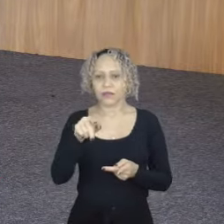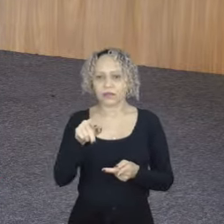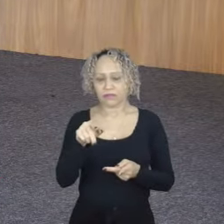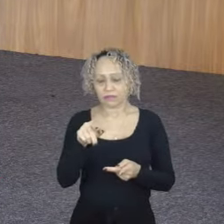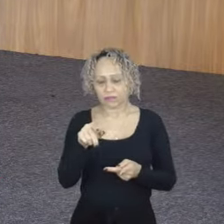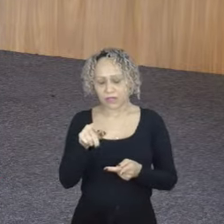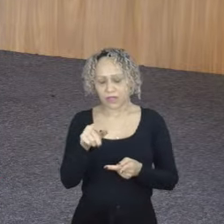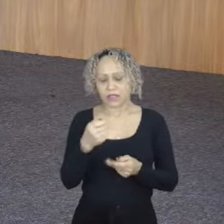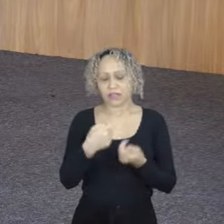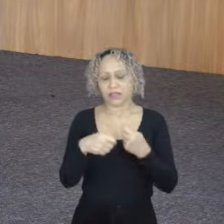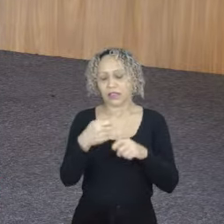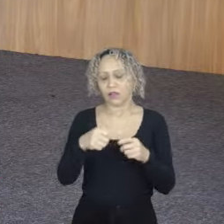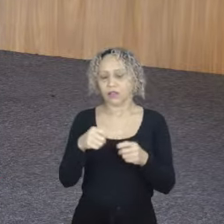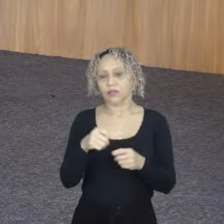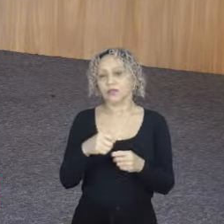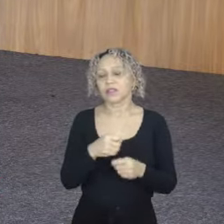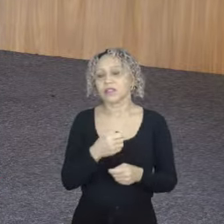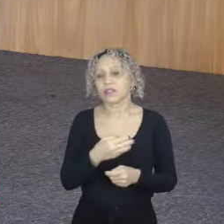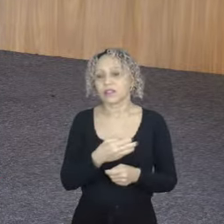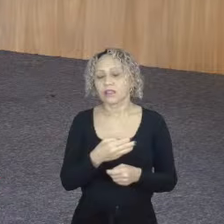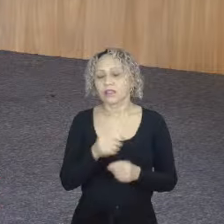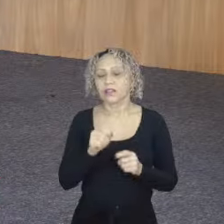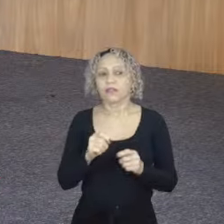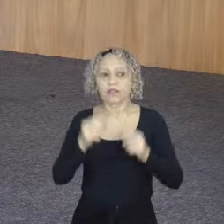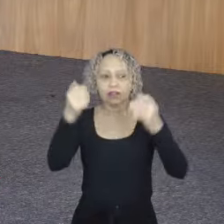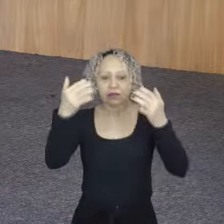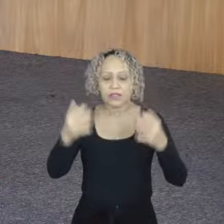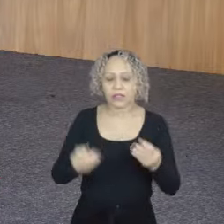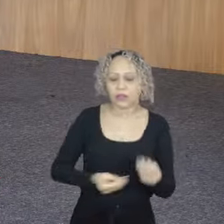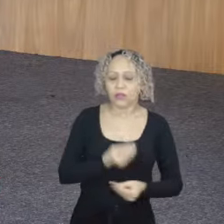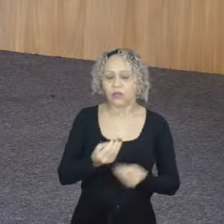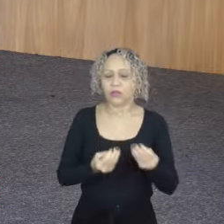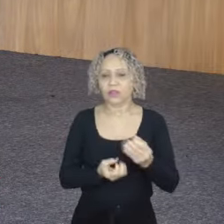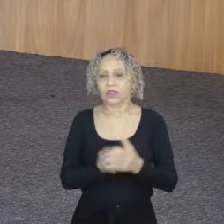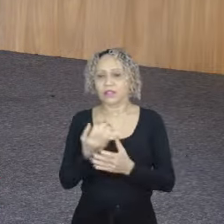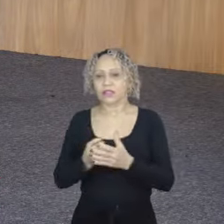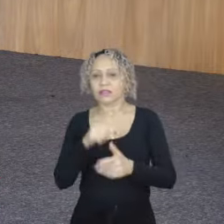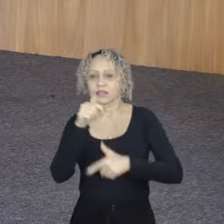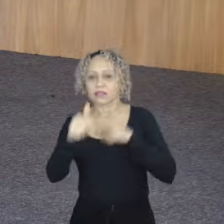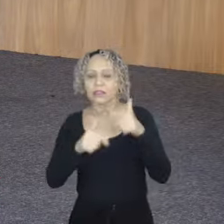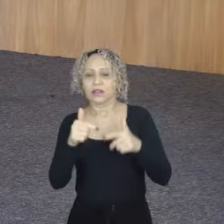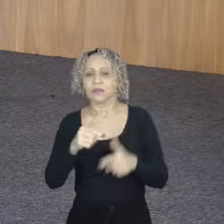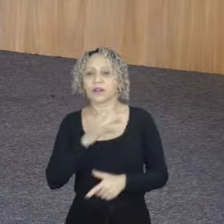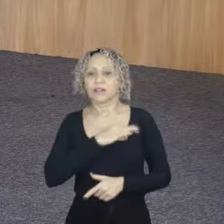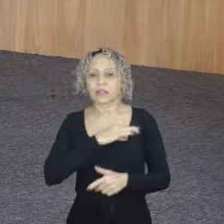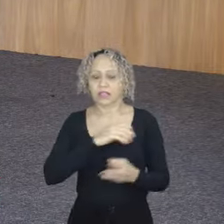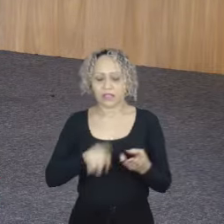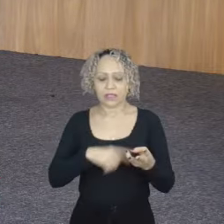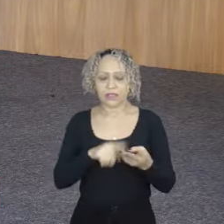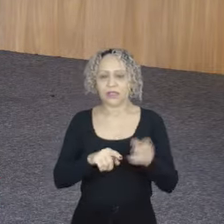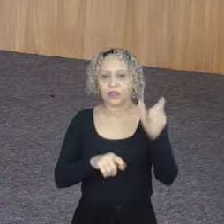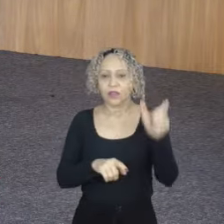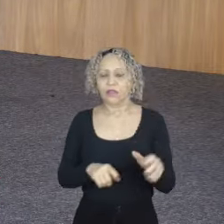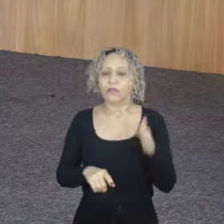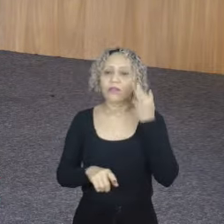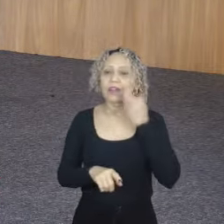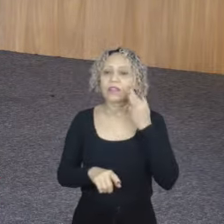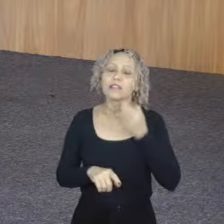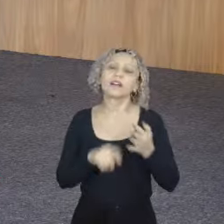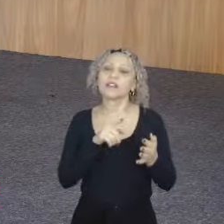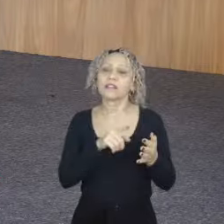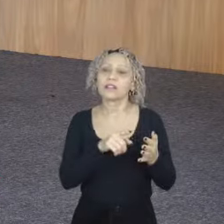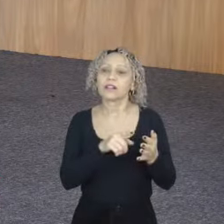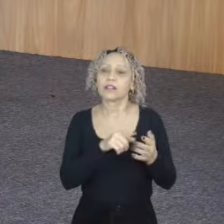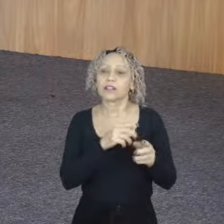últimos dados econômicos com a geração de emprego e renda. E o Fernando Brasil, editor do portal de notícias do PT,